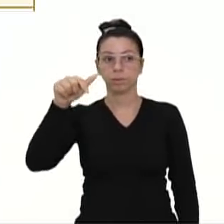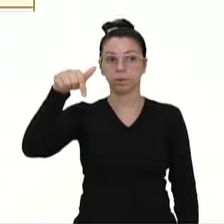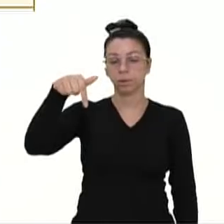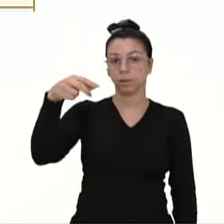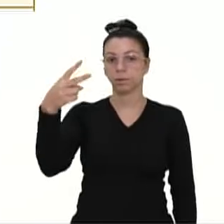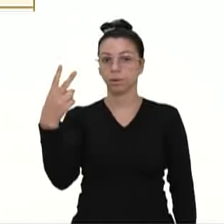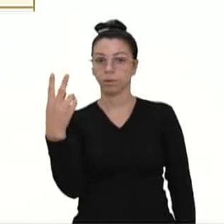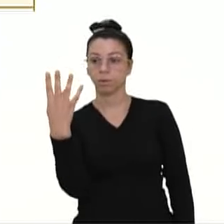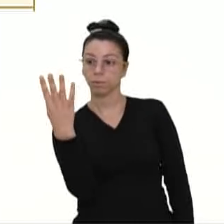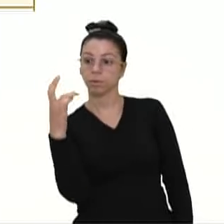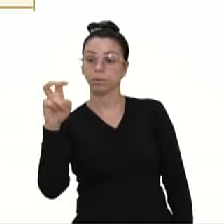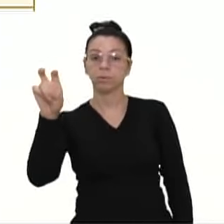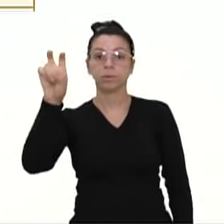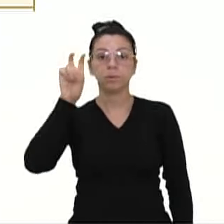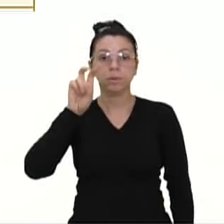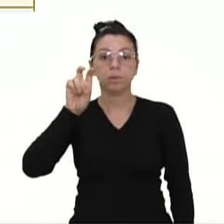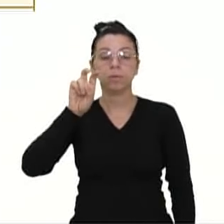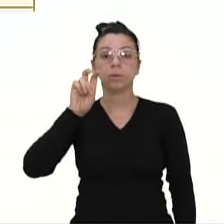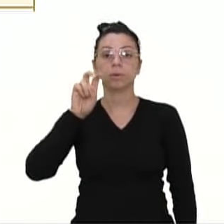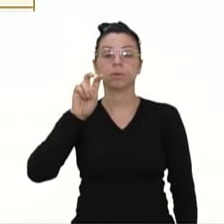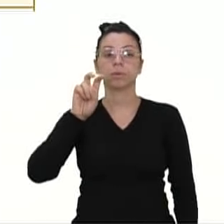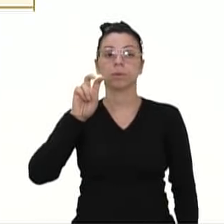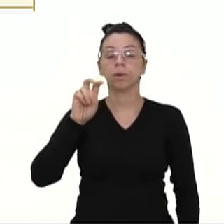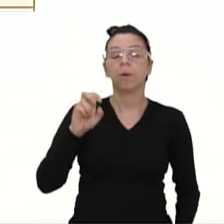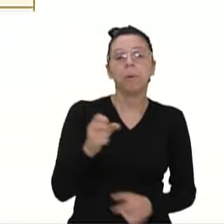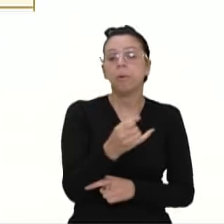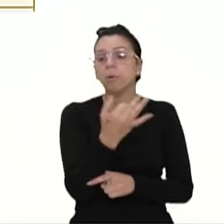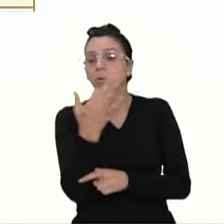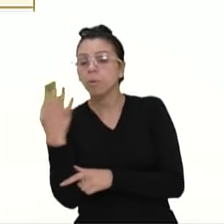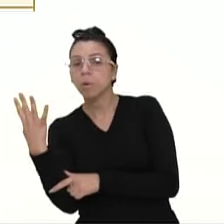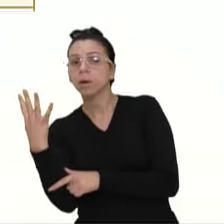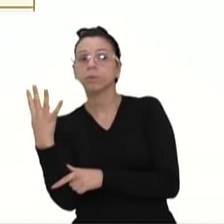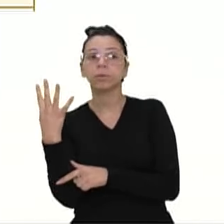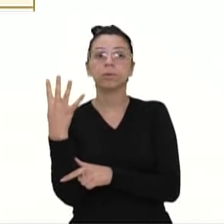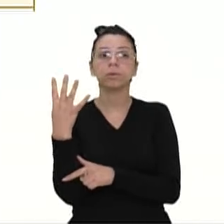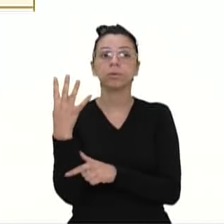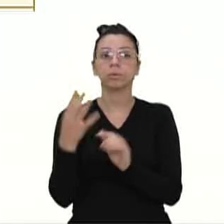daqui a quanto tempo o consumo será de